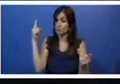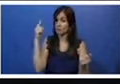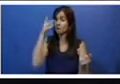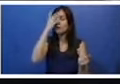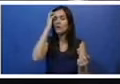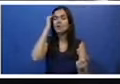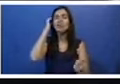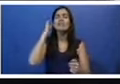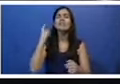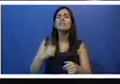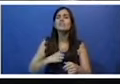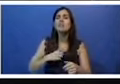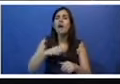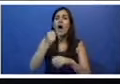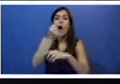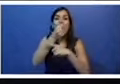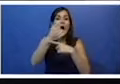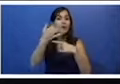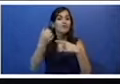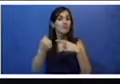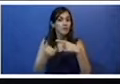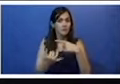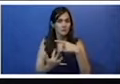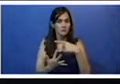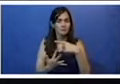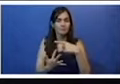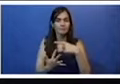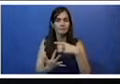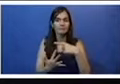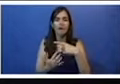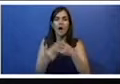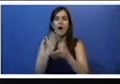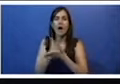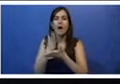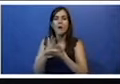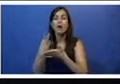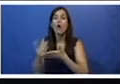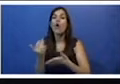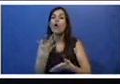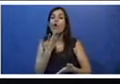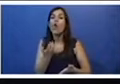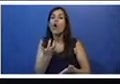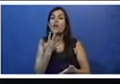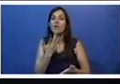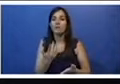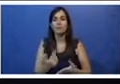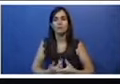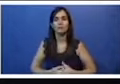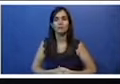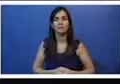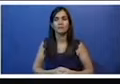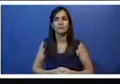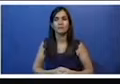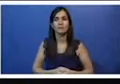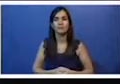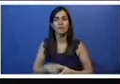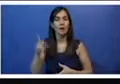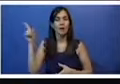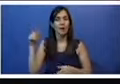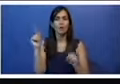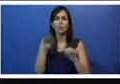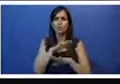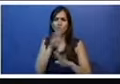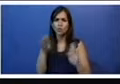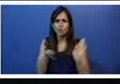frações correspondentes eh correspondente às partes coloridas ó partes coloridas esse aqui é meu todo